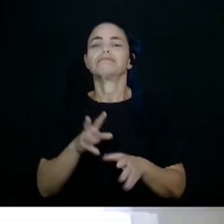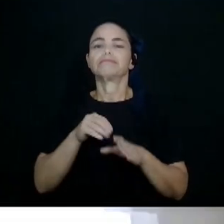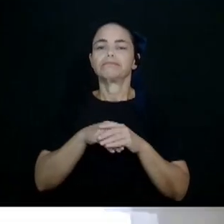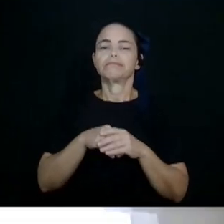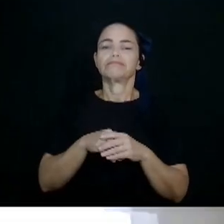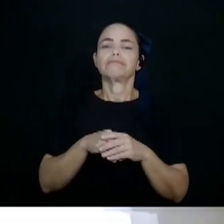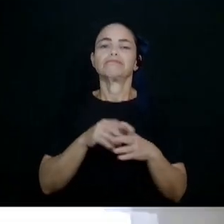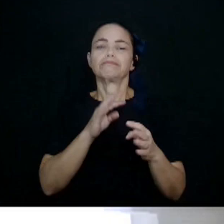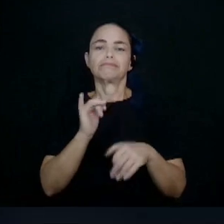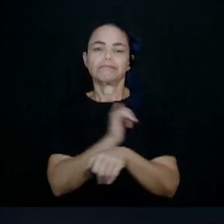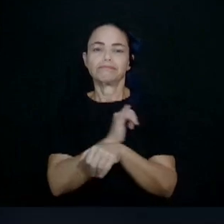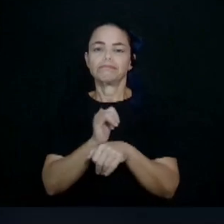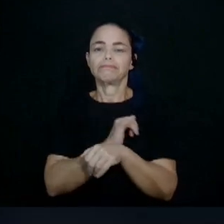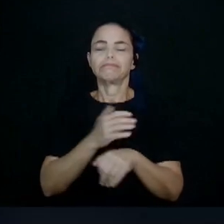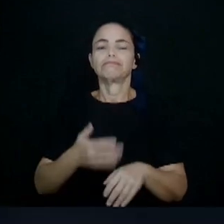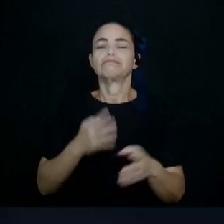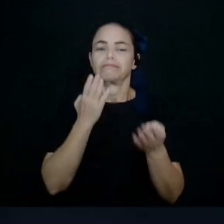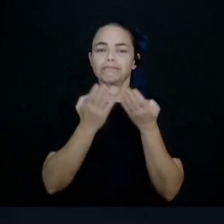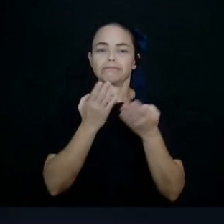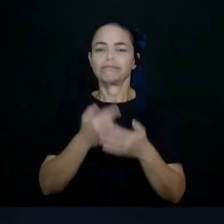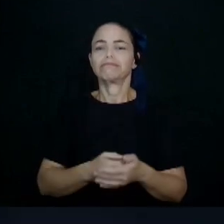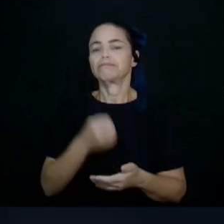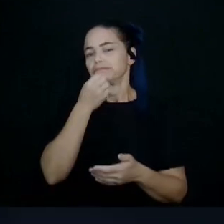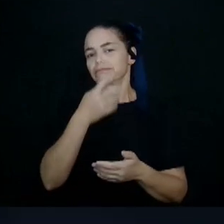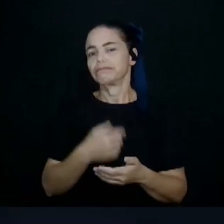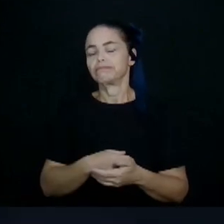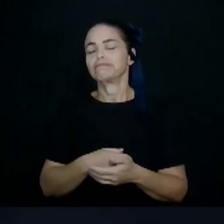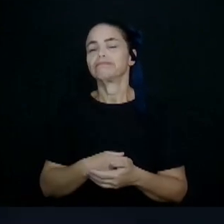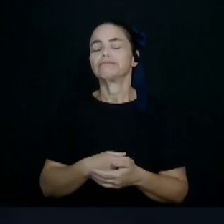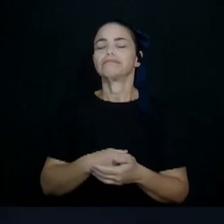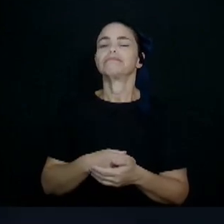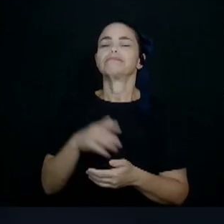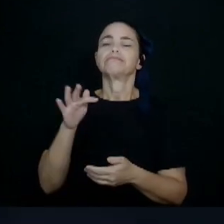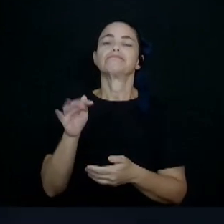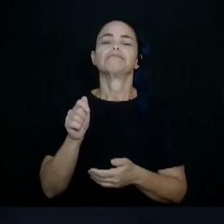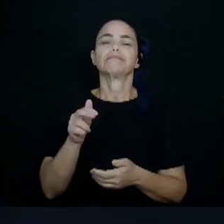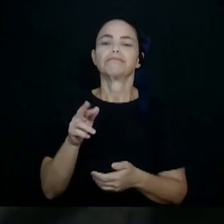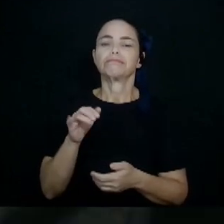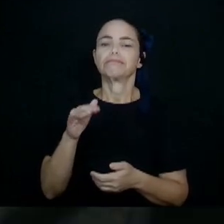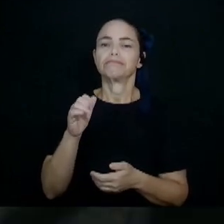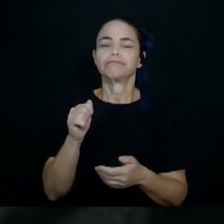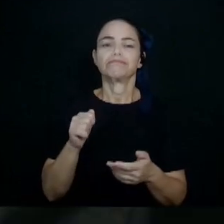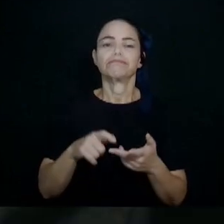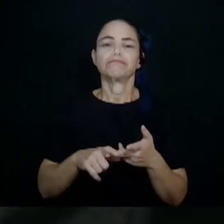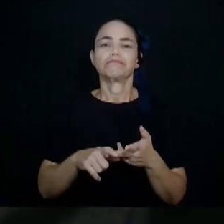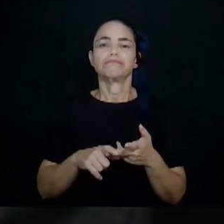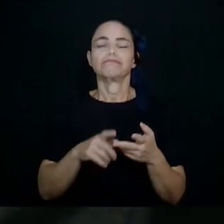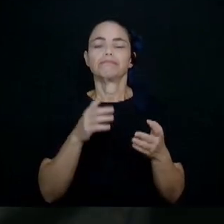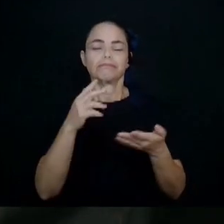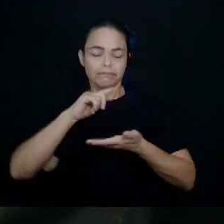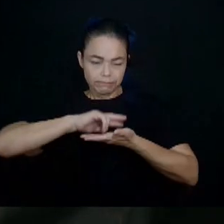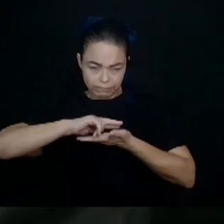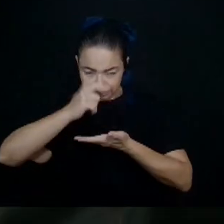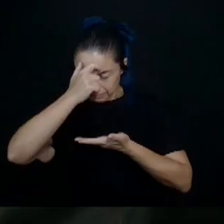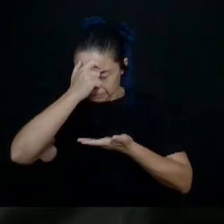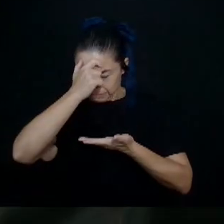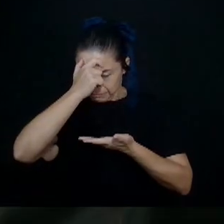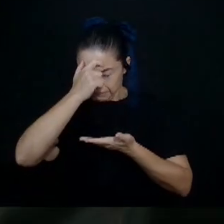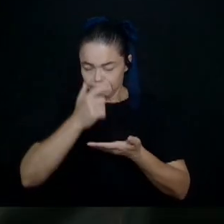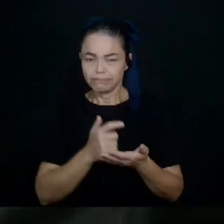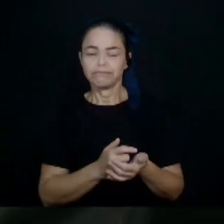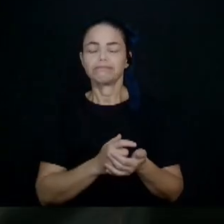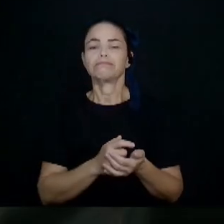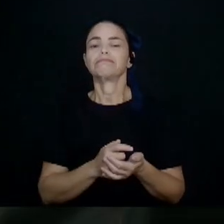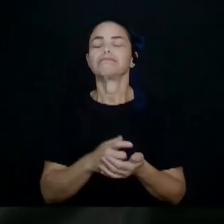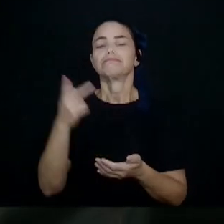terapia comportamental. Muito bem, doutora Fabrícia Signorelli, ela é psiquiatra, falando com a gente direto de São